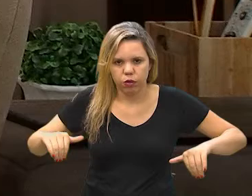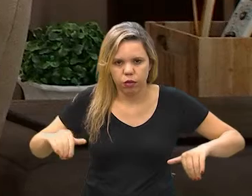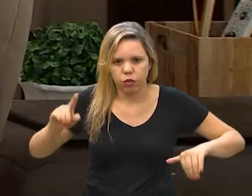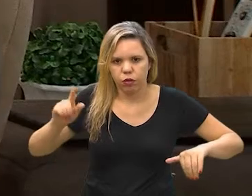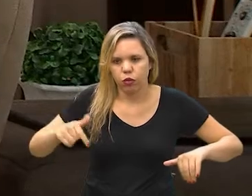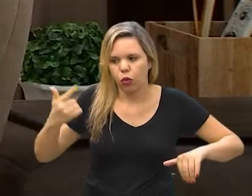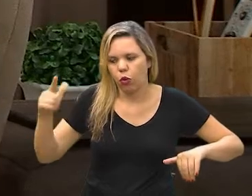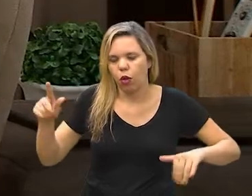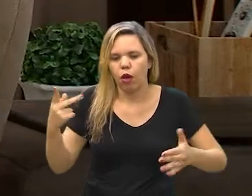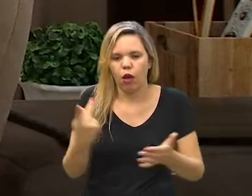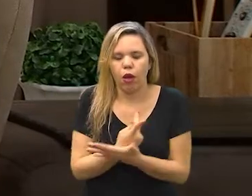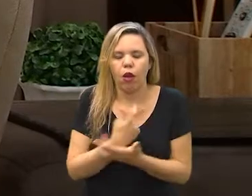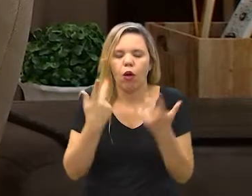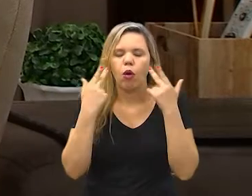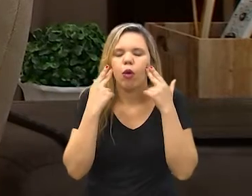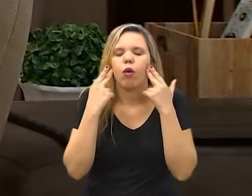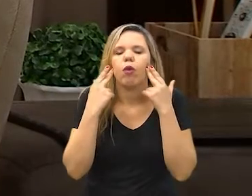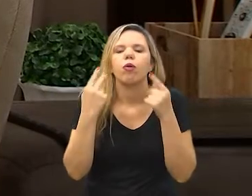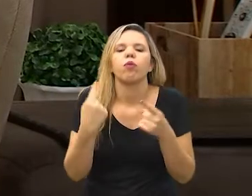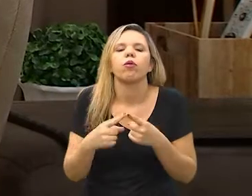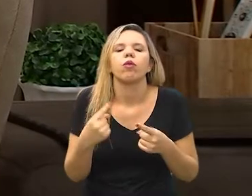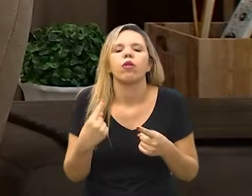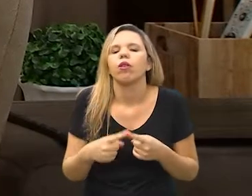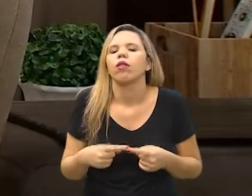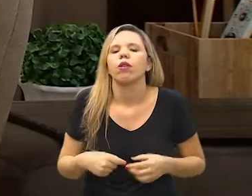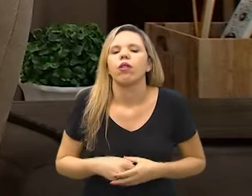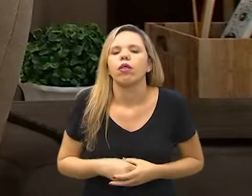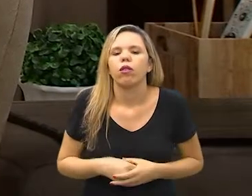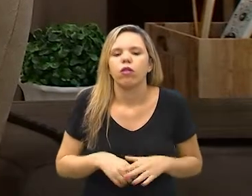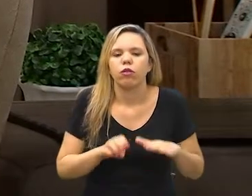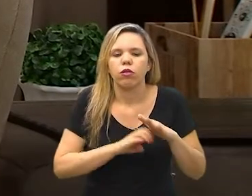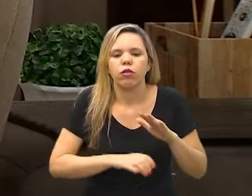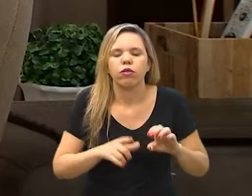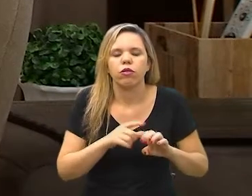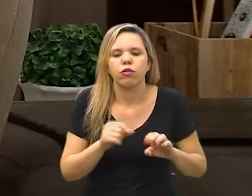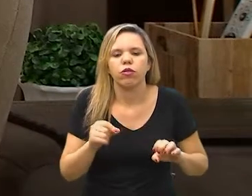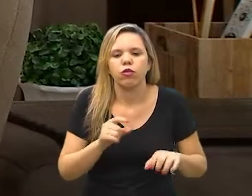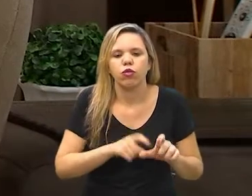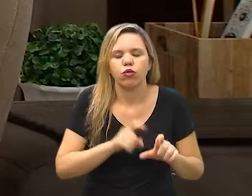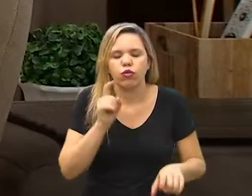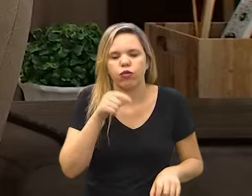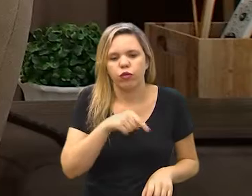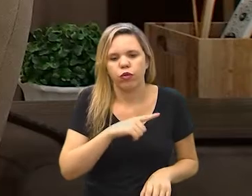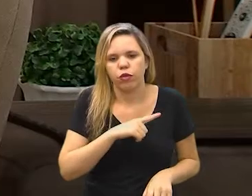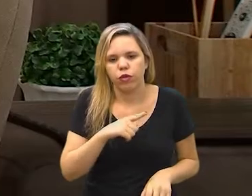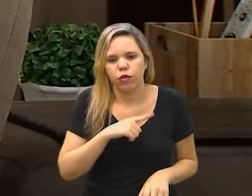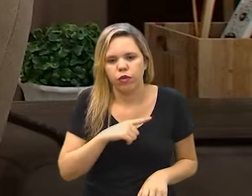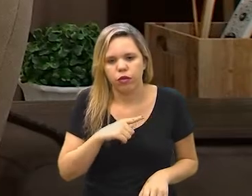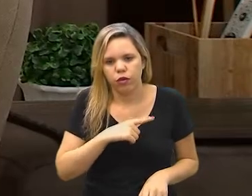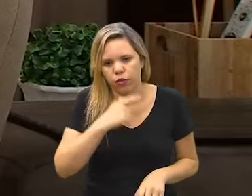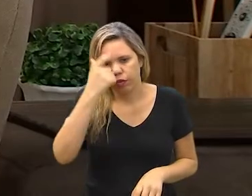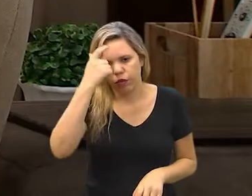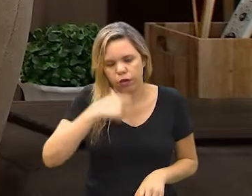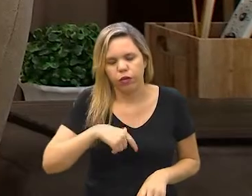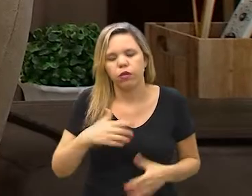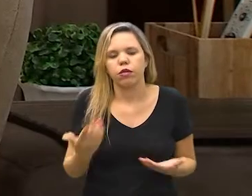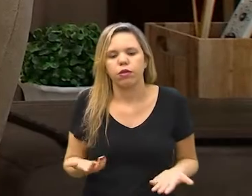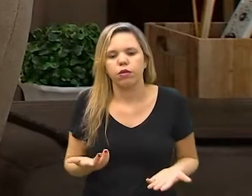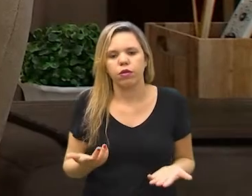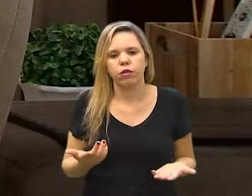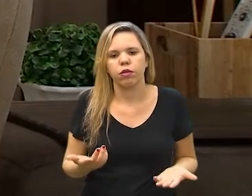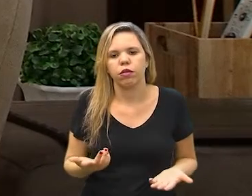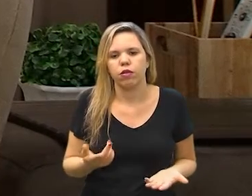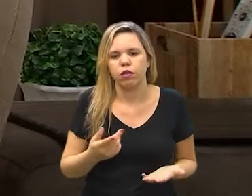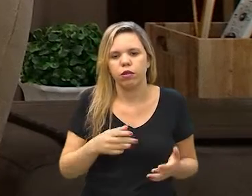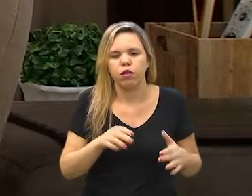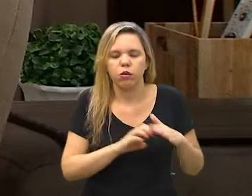isso é um outro erro muito comum, porque o empresário, o autônomo, ele tem a pessoa jurídica e a pessoa